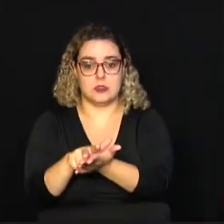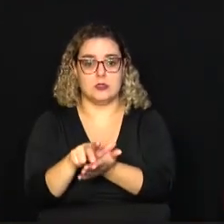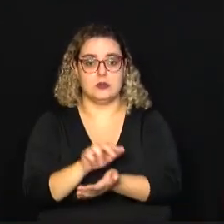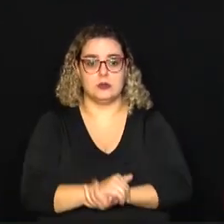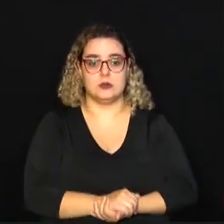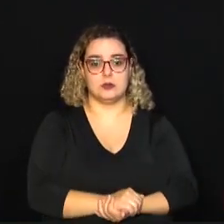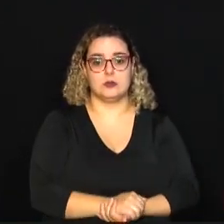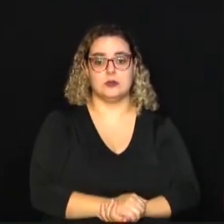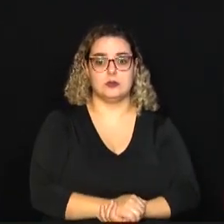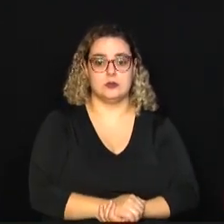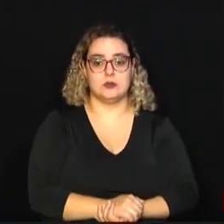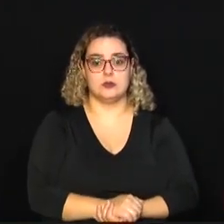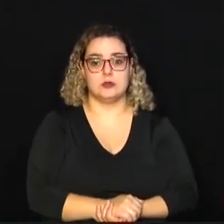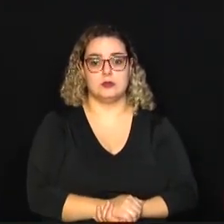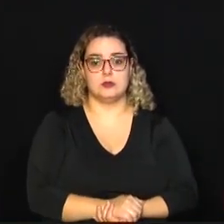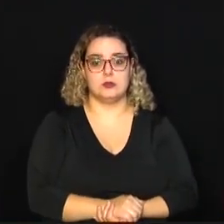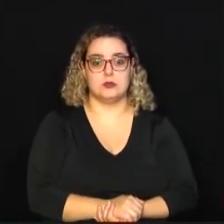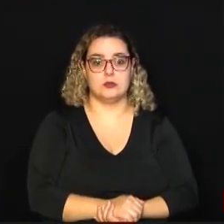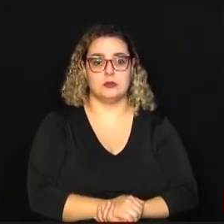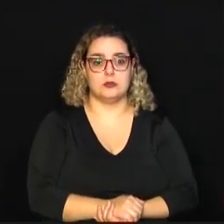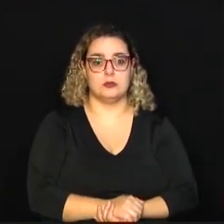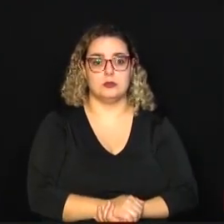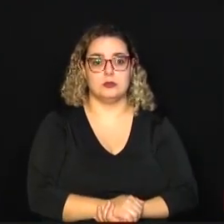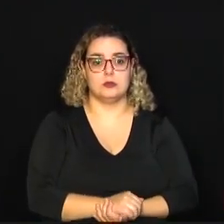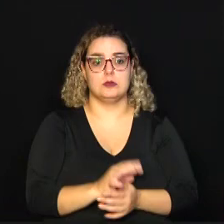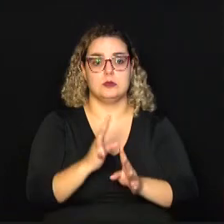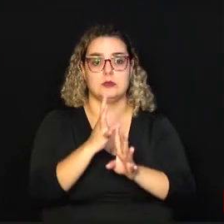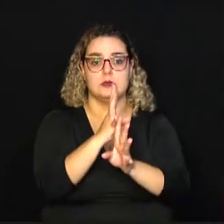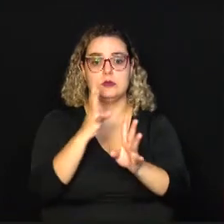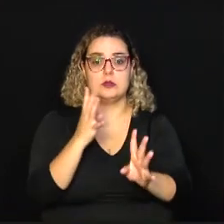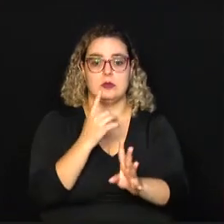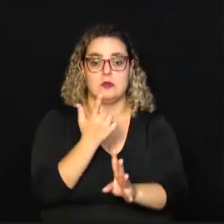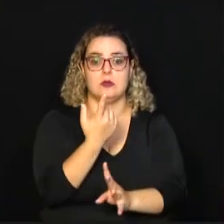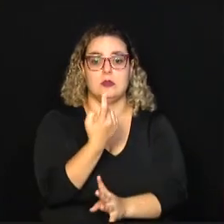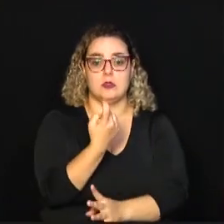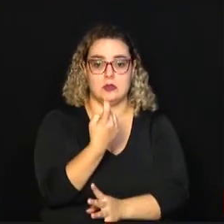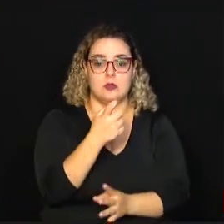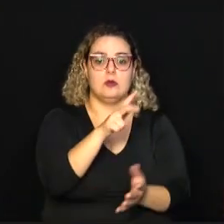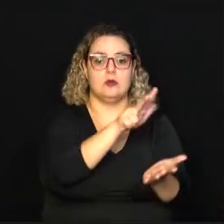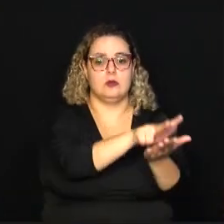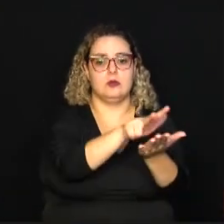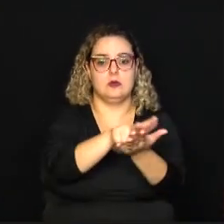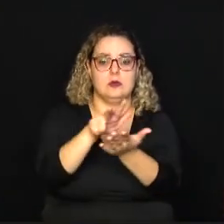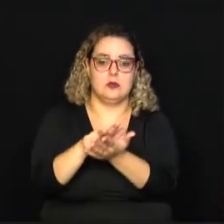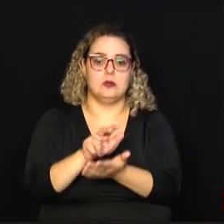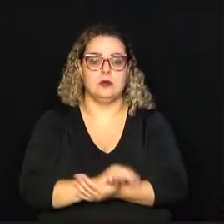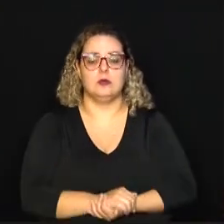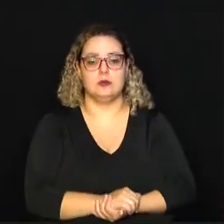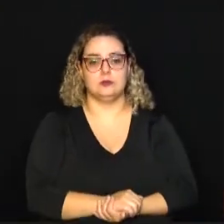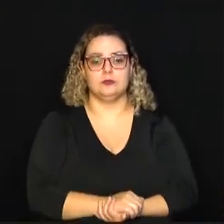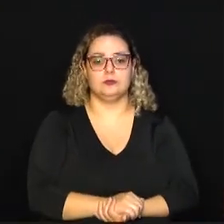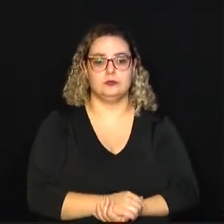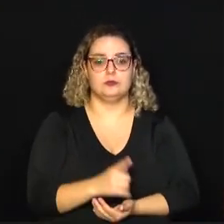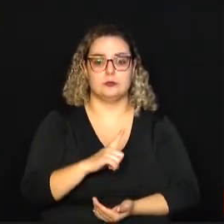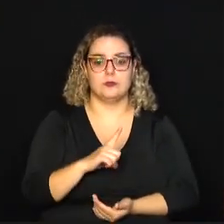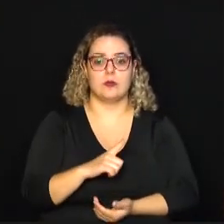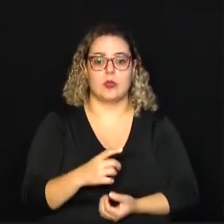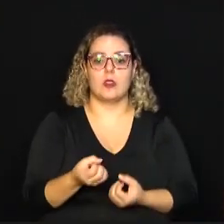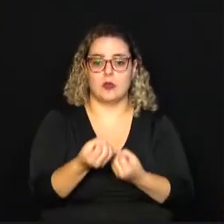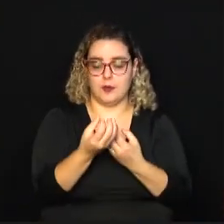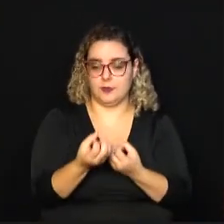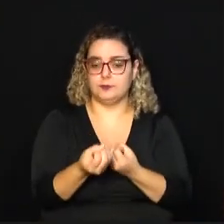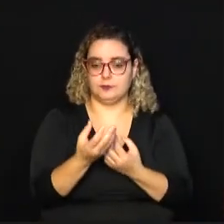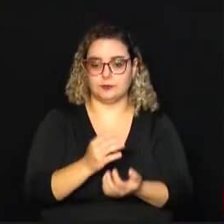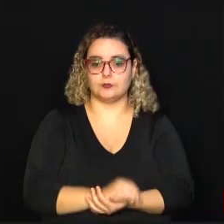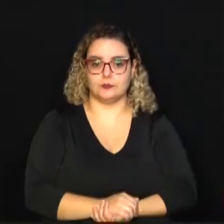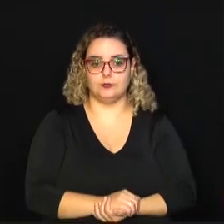aquela questão da fila única dos leitos. Se você tem alguma informação sobre isso, e aí, se